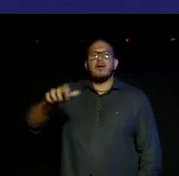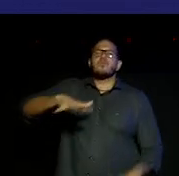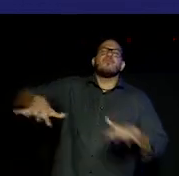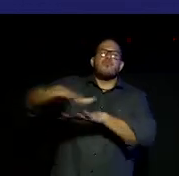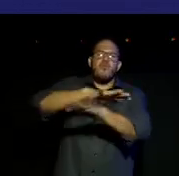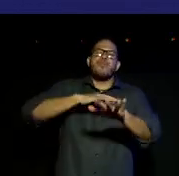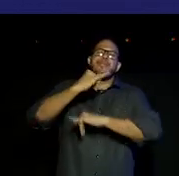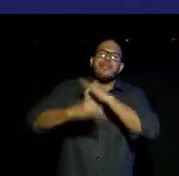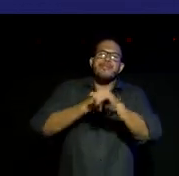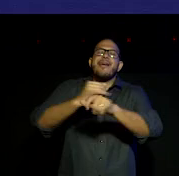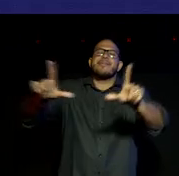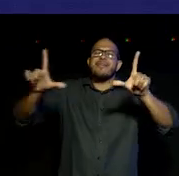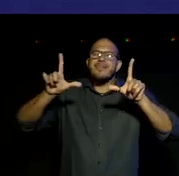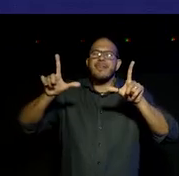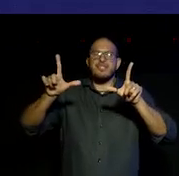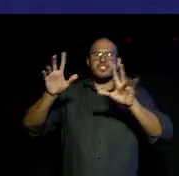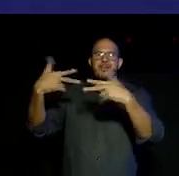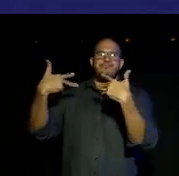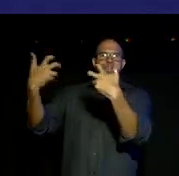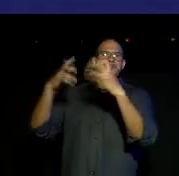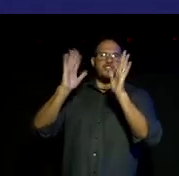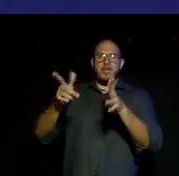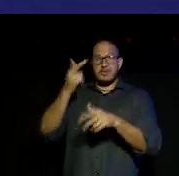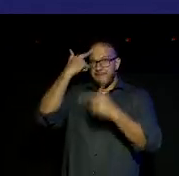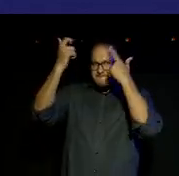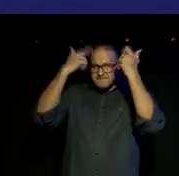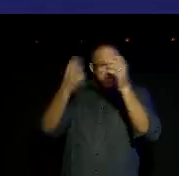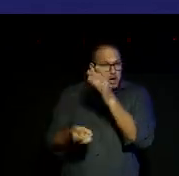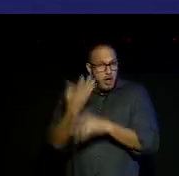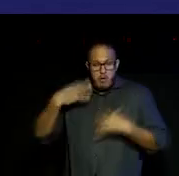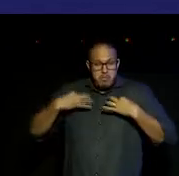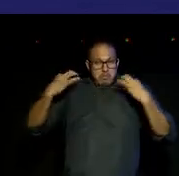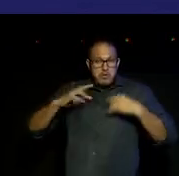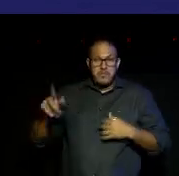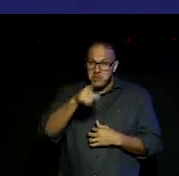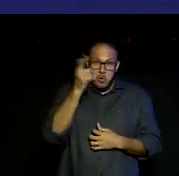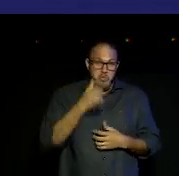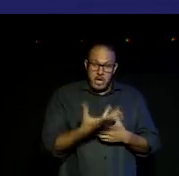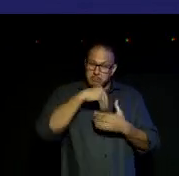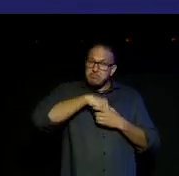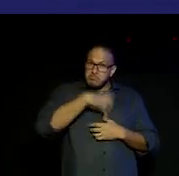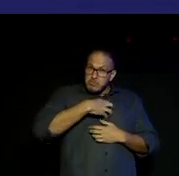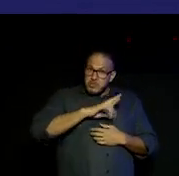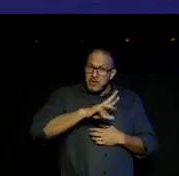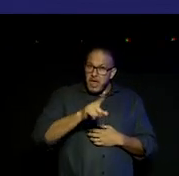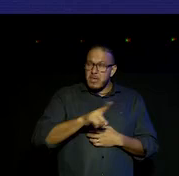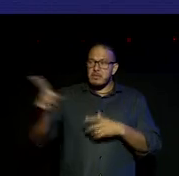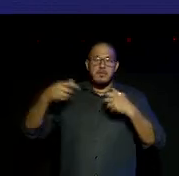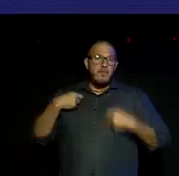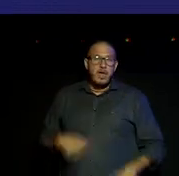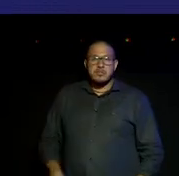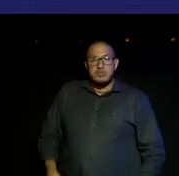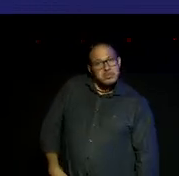já percebeu e já criou roupa de grife. Já que você não consegue despojar de nada mais profundo, veste